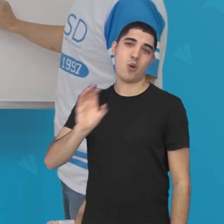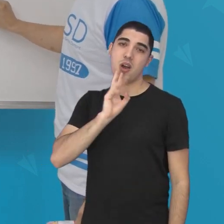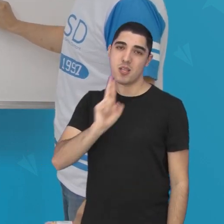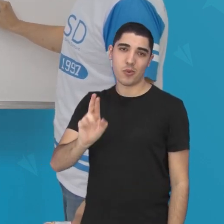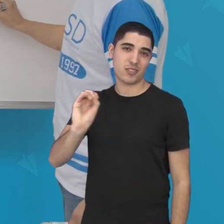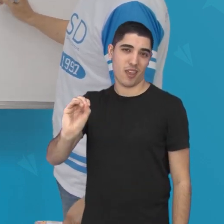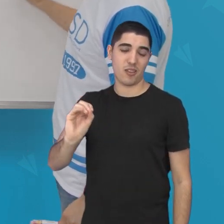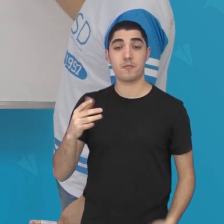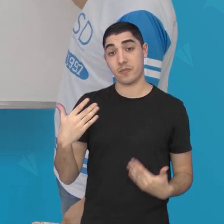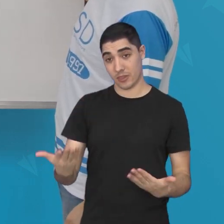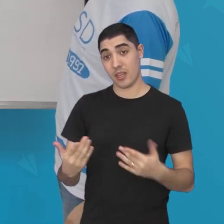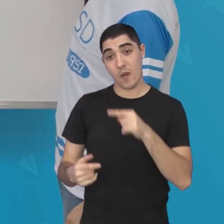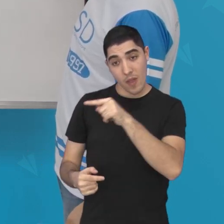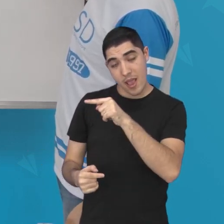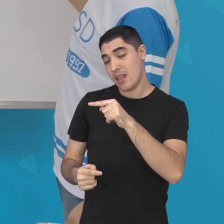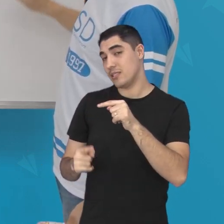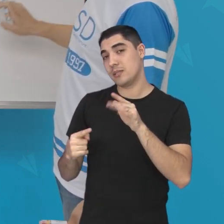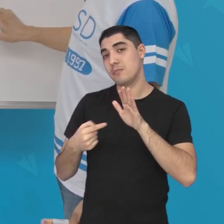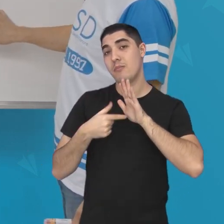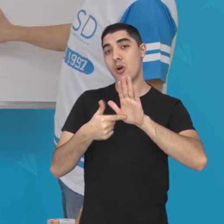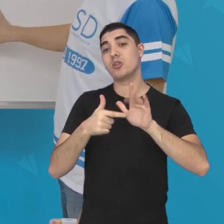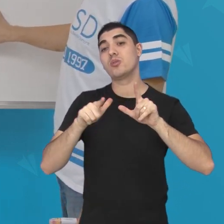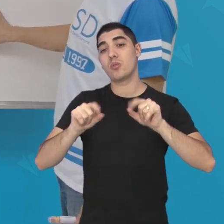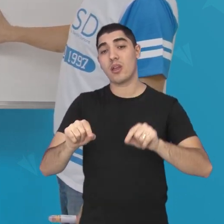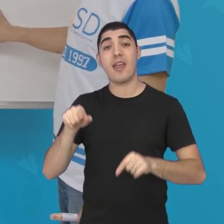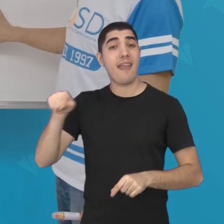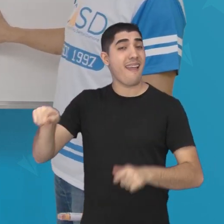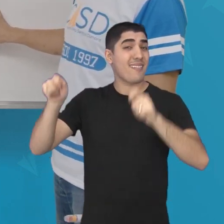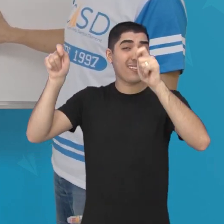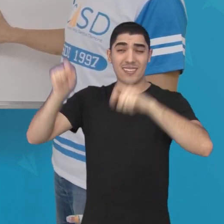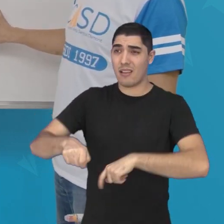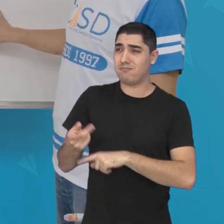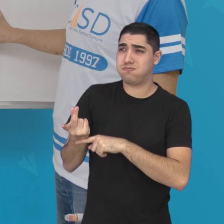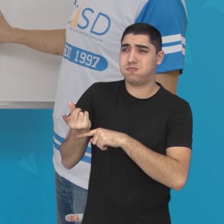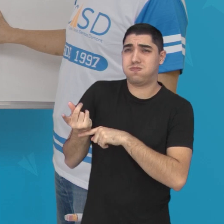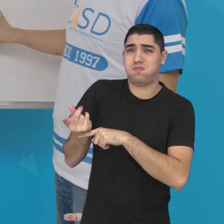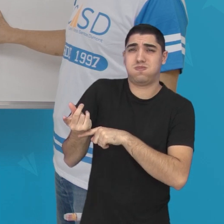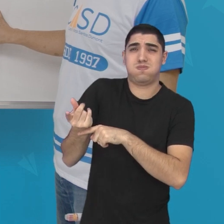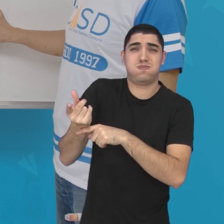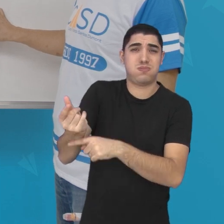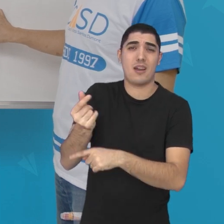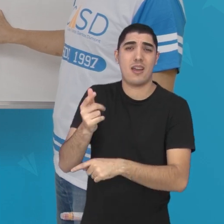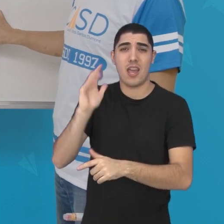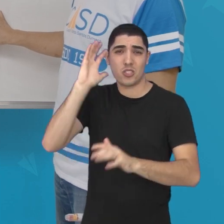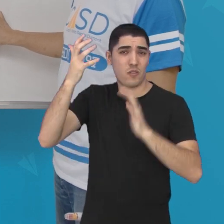Então, esse é o caso de que isso aqui tem infinitas soluções.